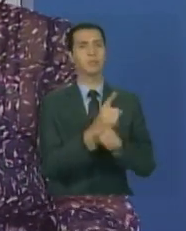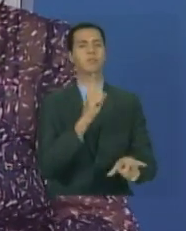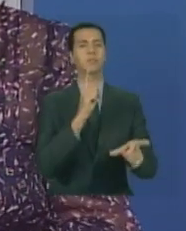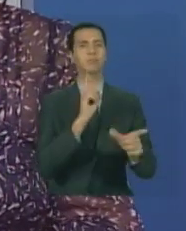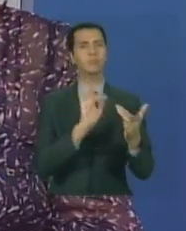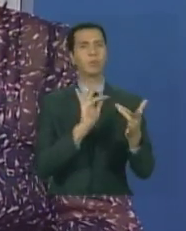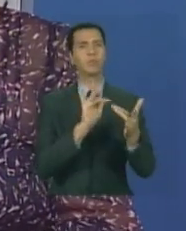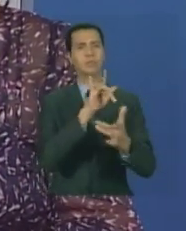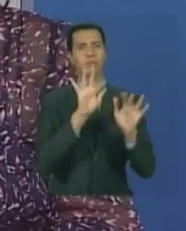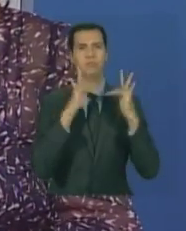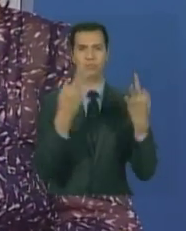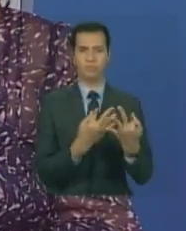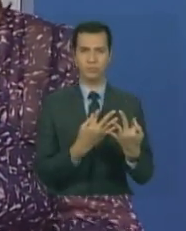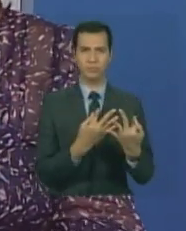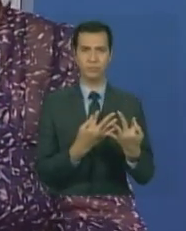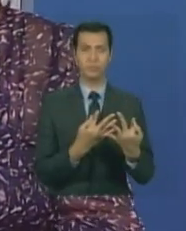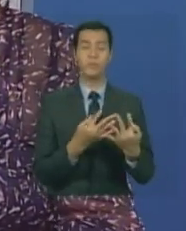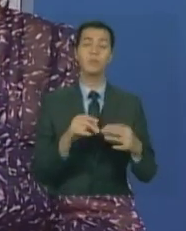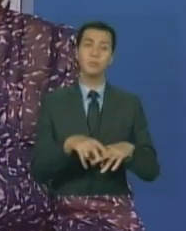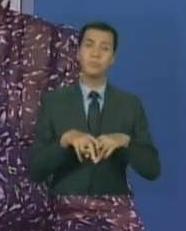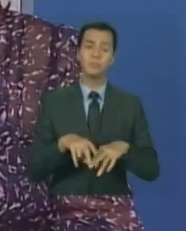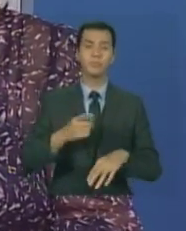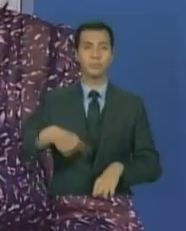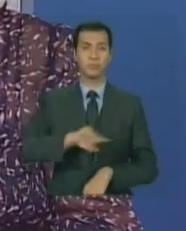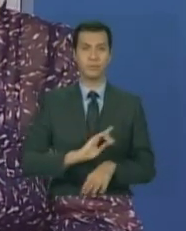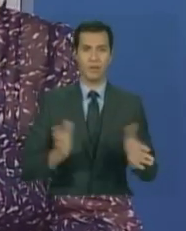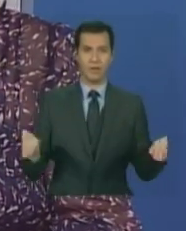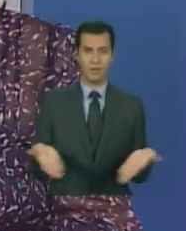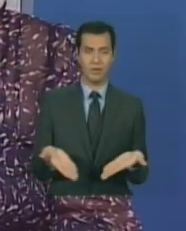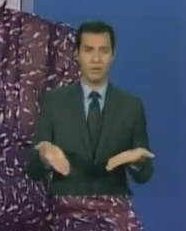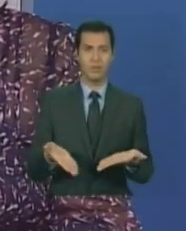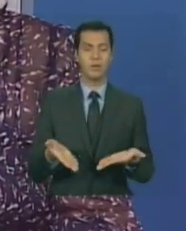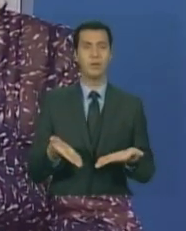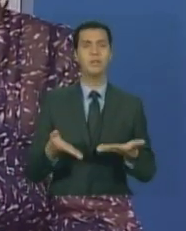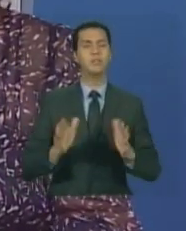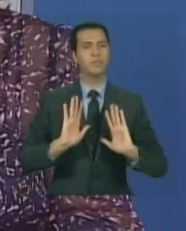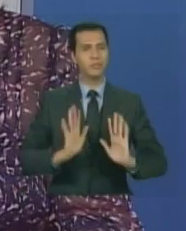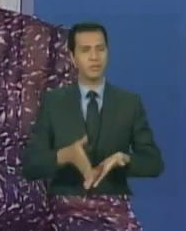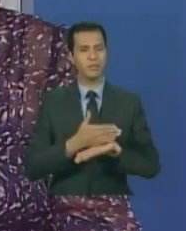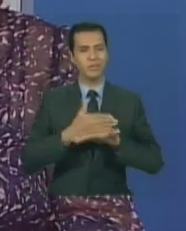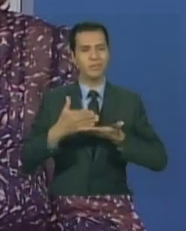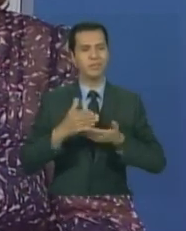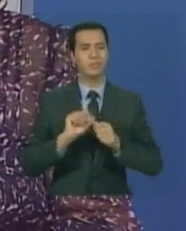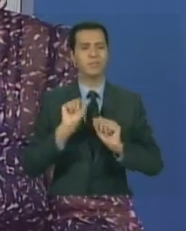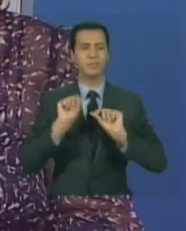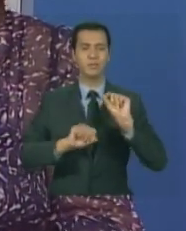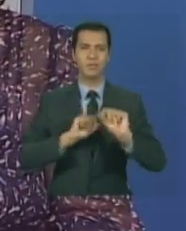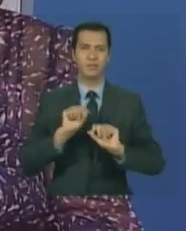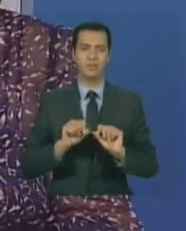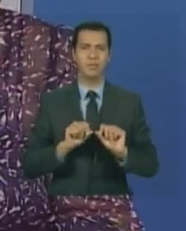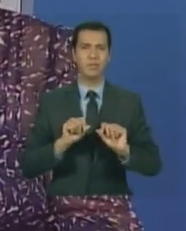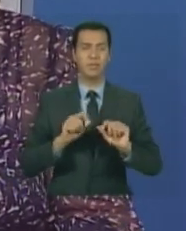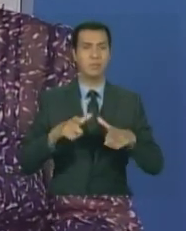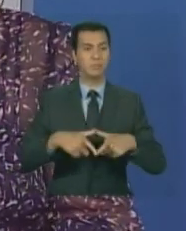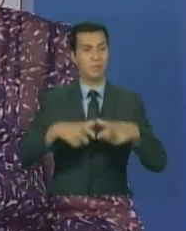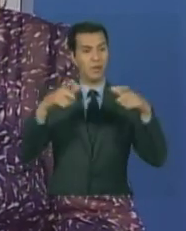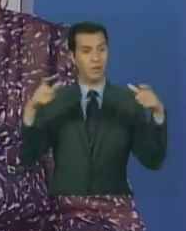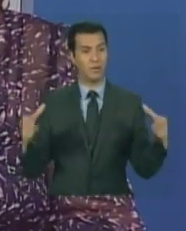perspectiva é que nós estamos, né, nesse momento, já fazendo uma